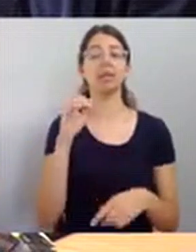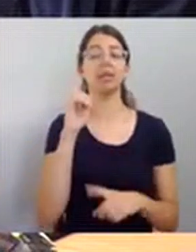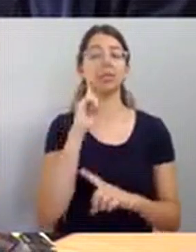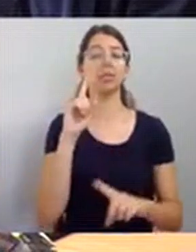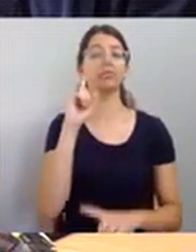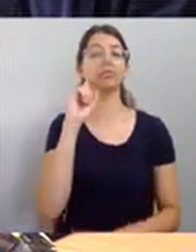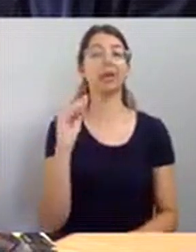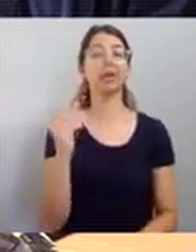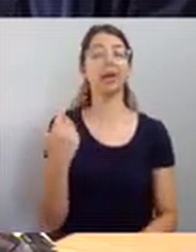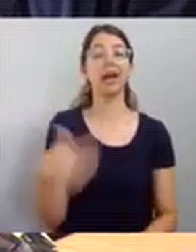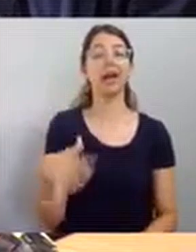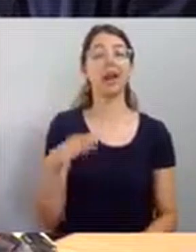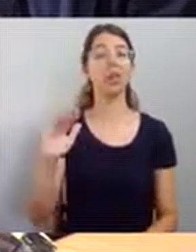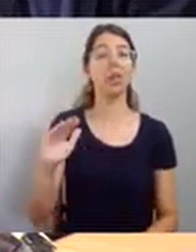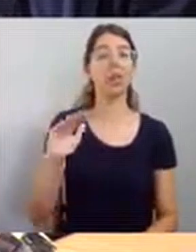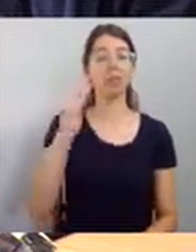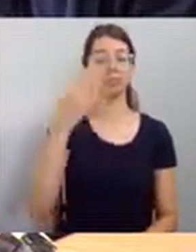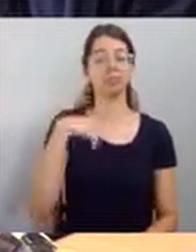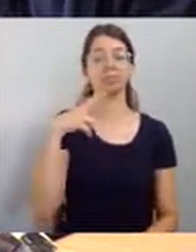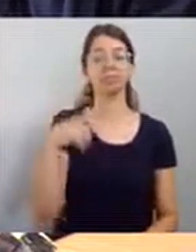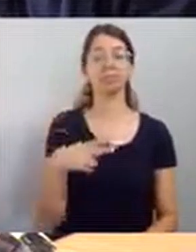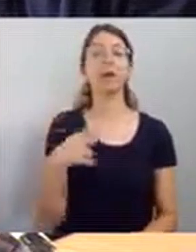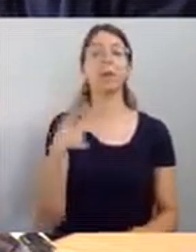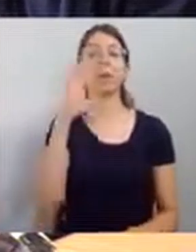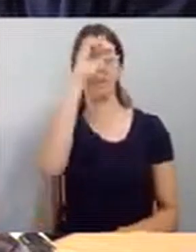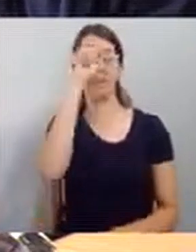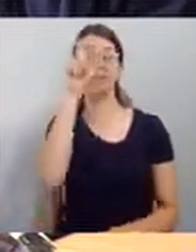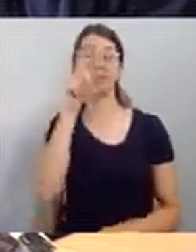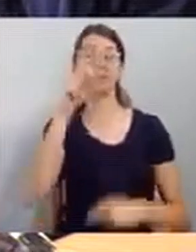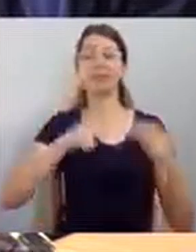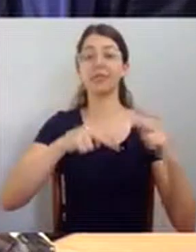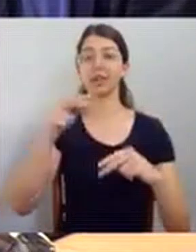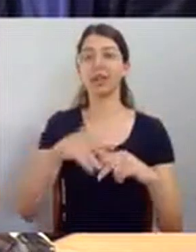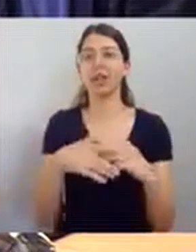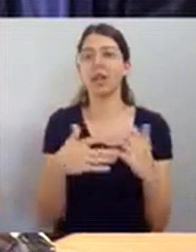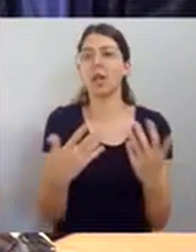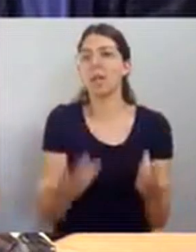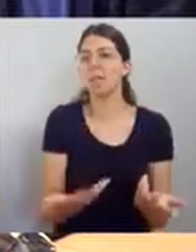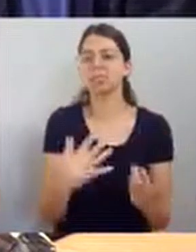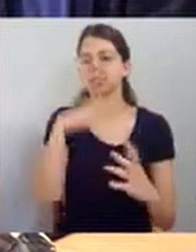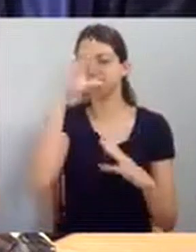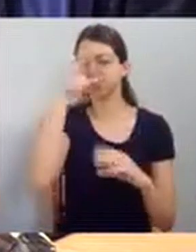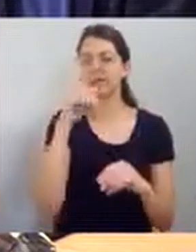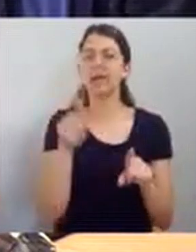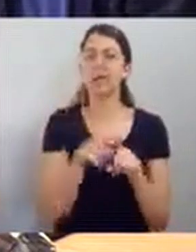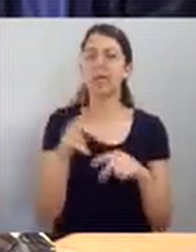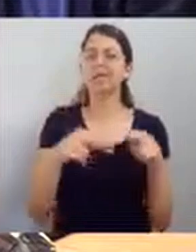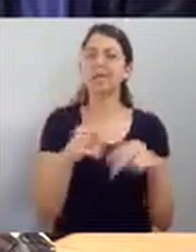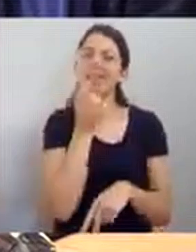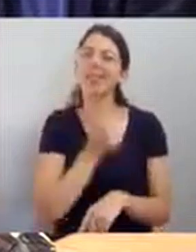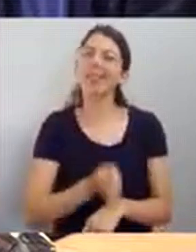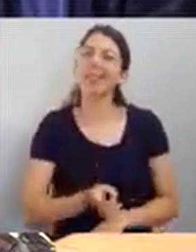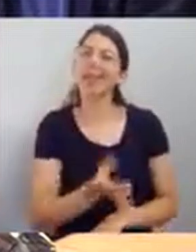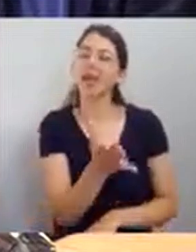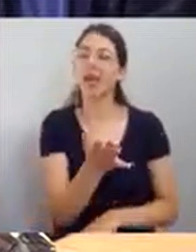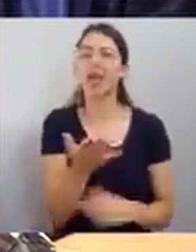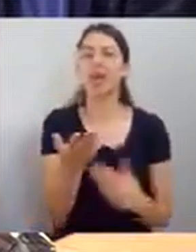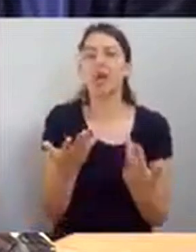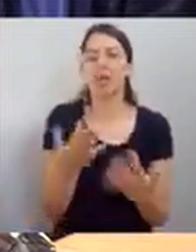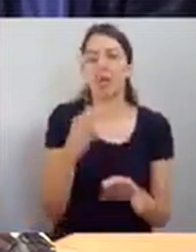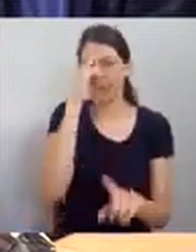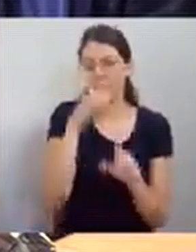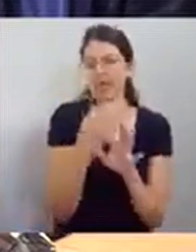sei se o Dr. Covões estava à espera de um perdão fiscal específico para os seus espetáculos, mas sei que isto, segundo a gíria